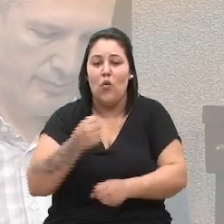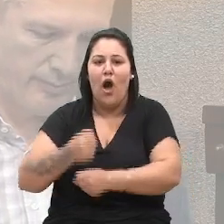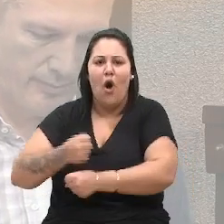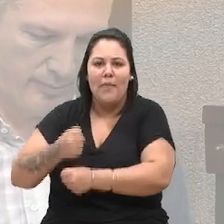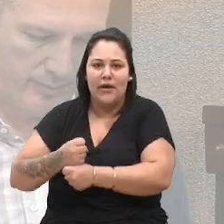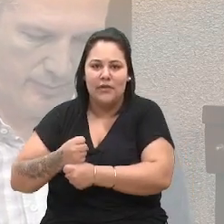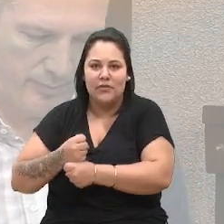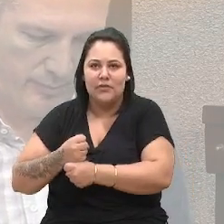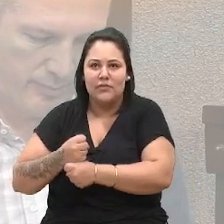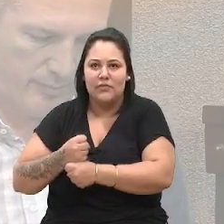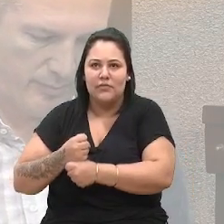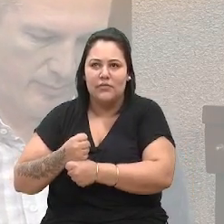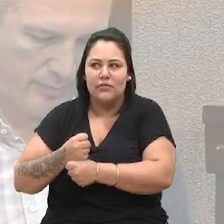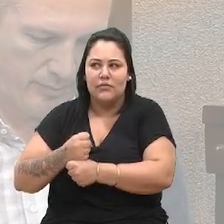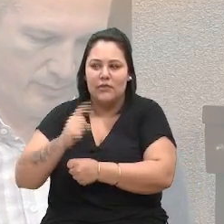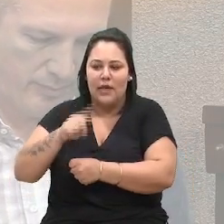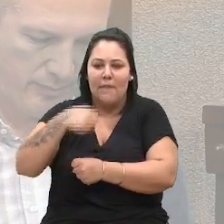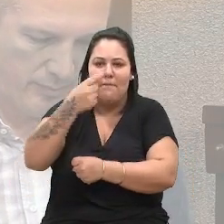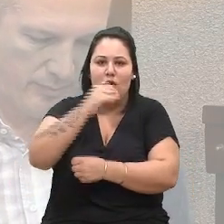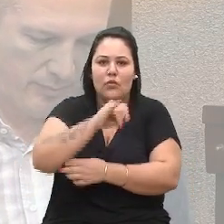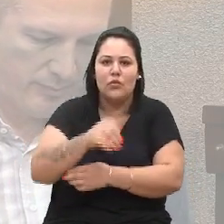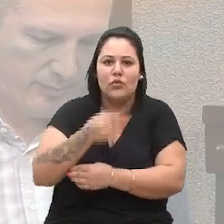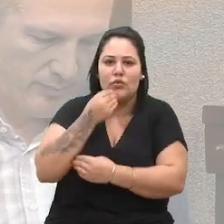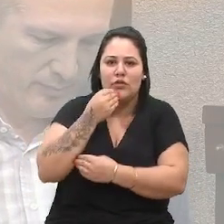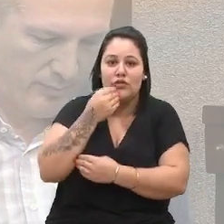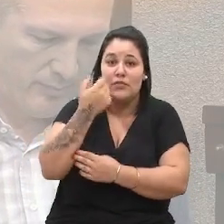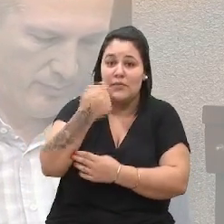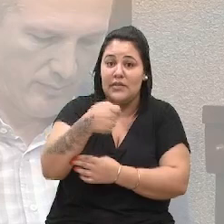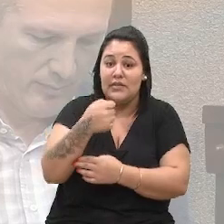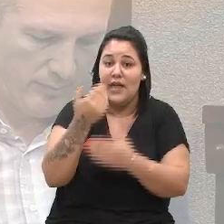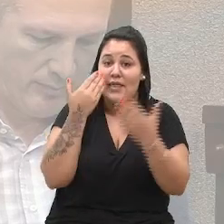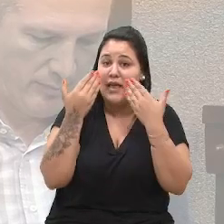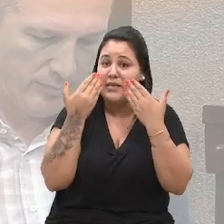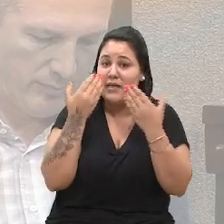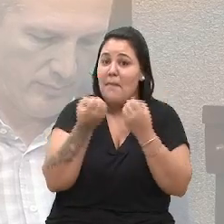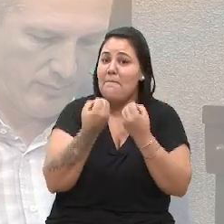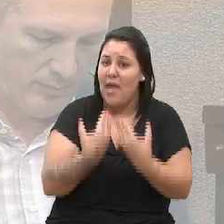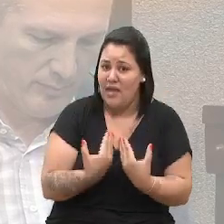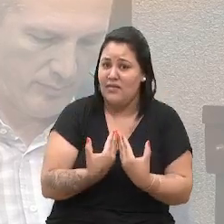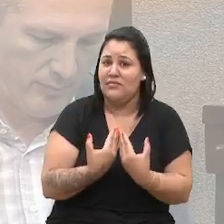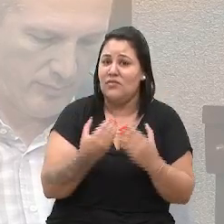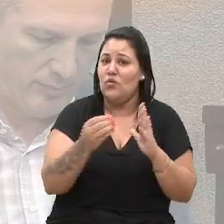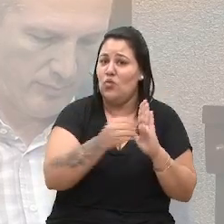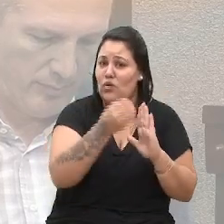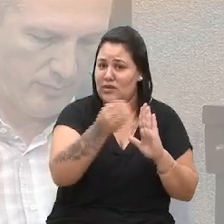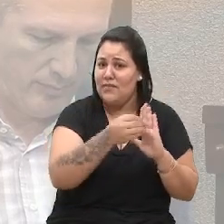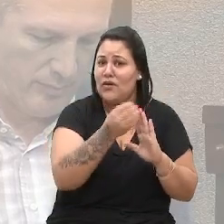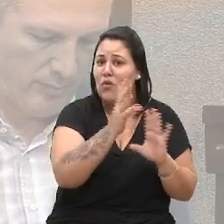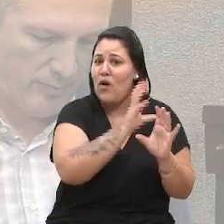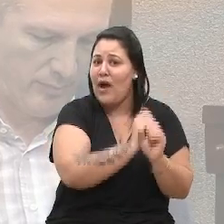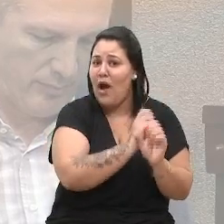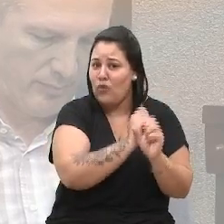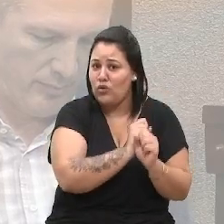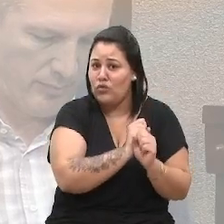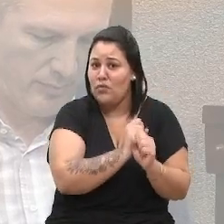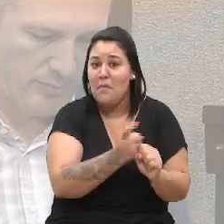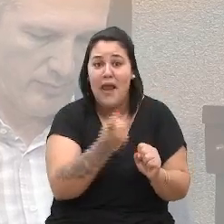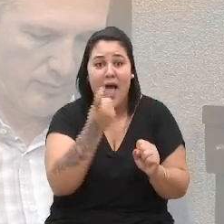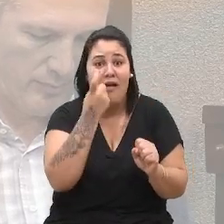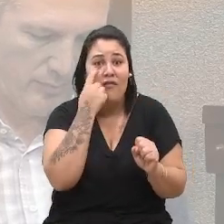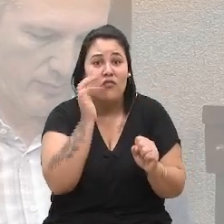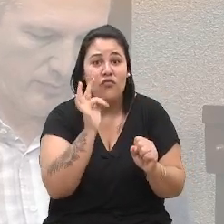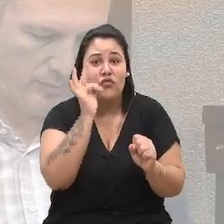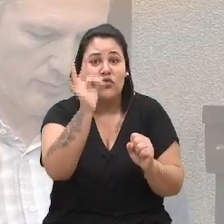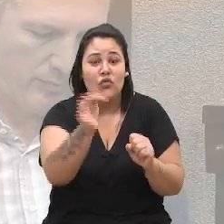mas numa próxima oportunidade tem que se ver bem a questão do orçamento, para que esse orçamento preveja esses investimentos. Quando a